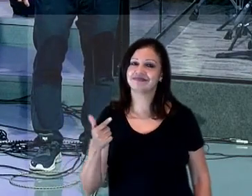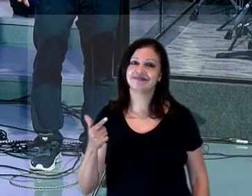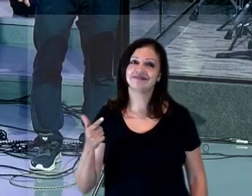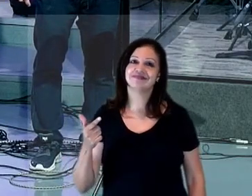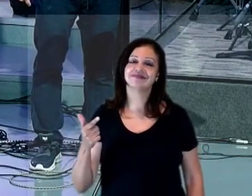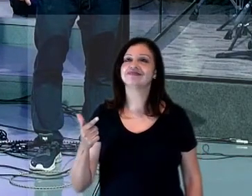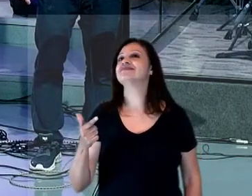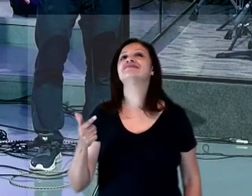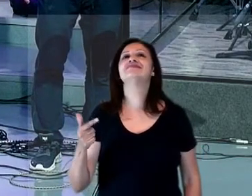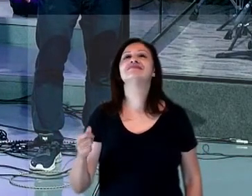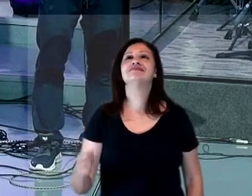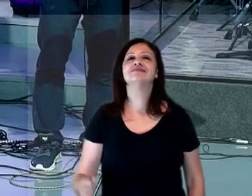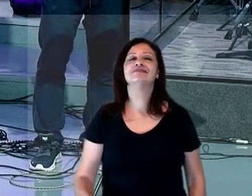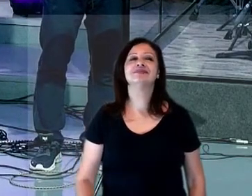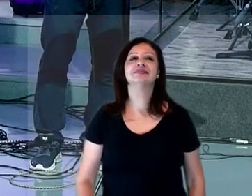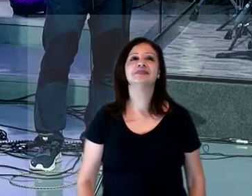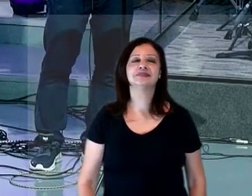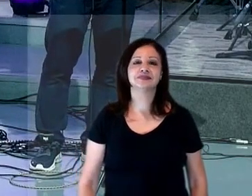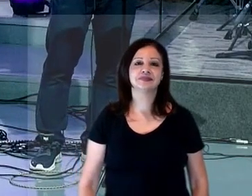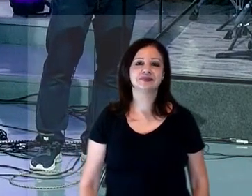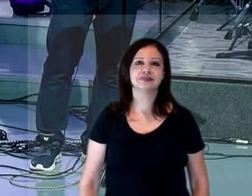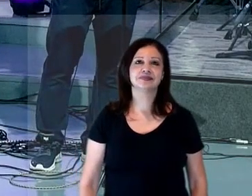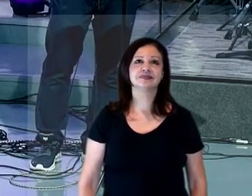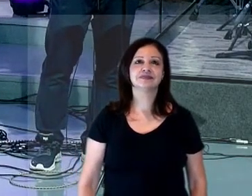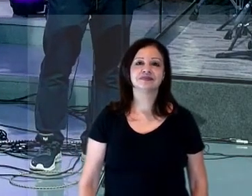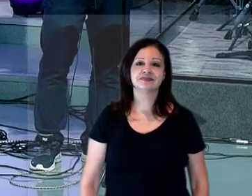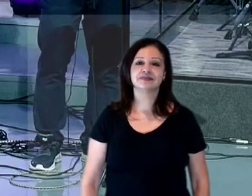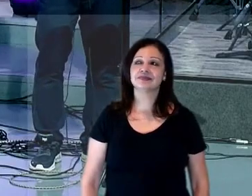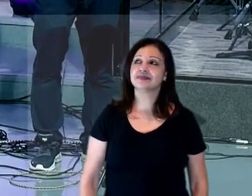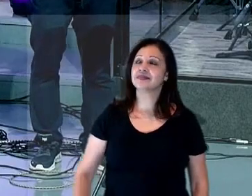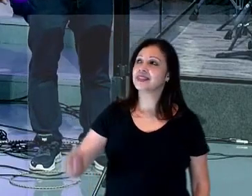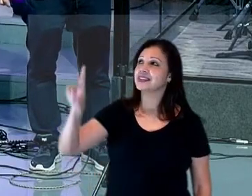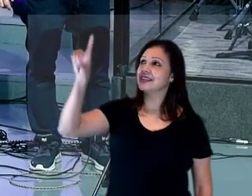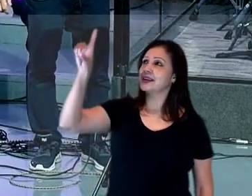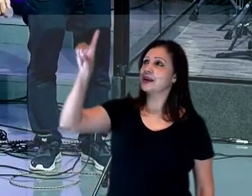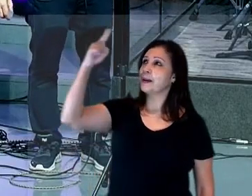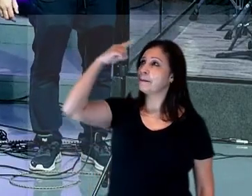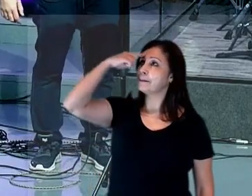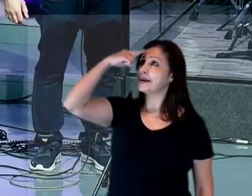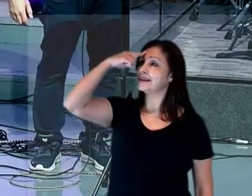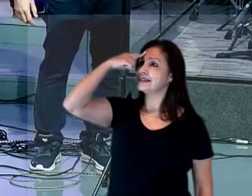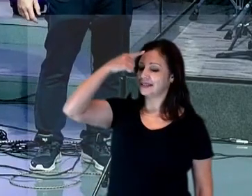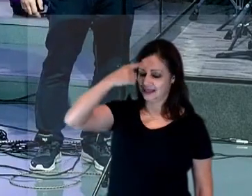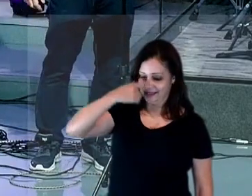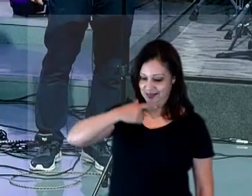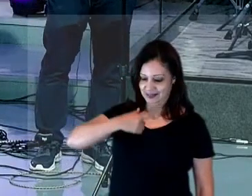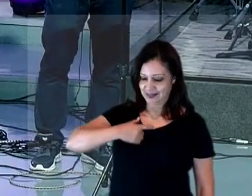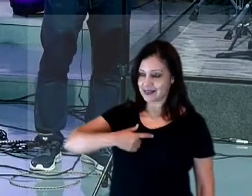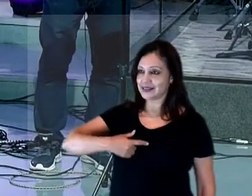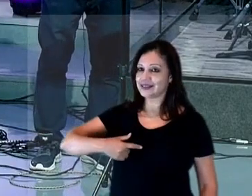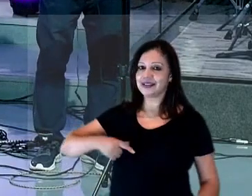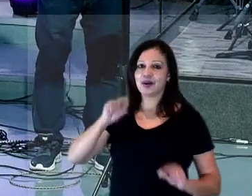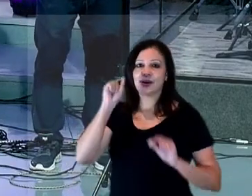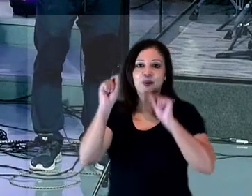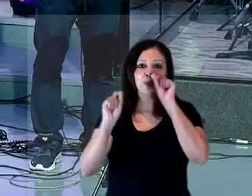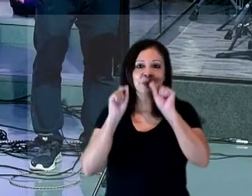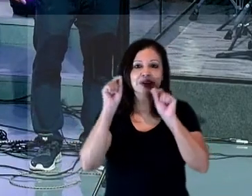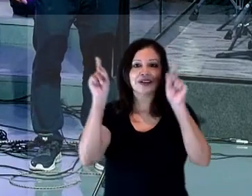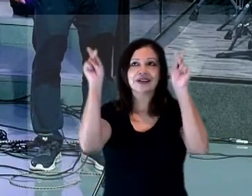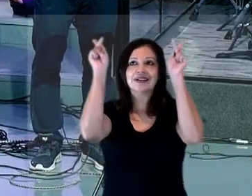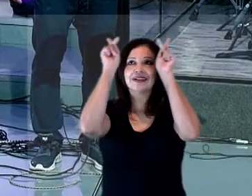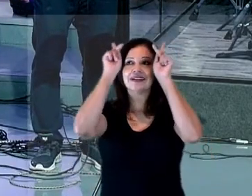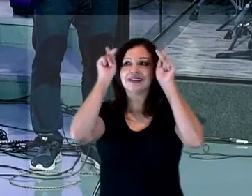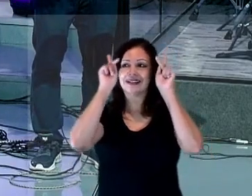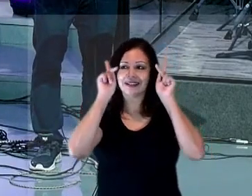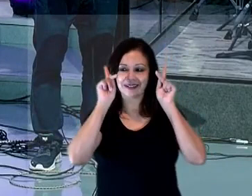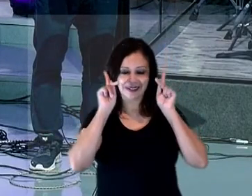E ao meu respeito, eu sei que só tens pensamentos de paz. Por